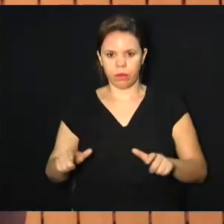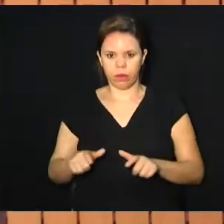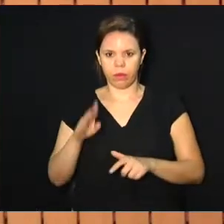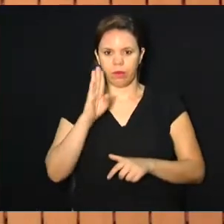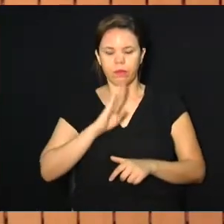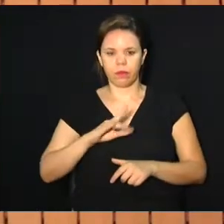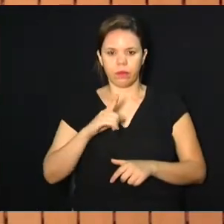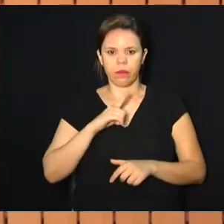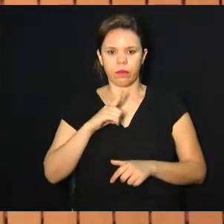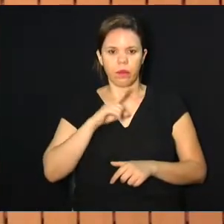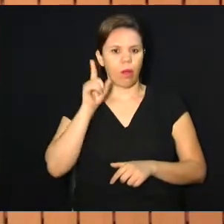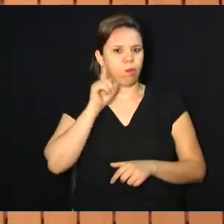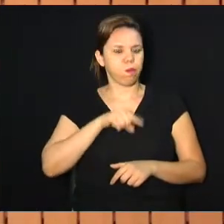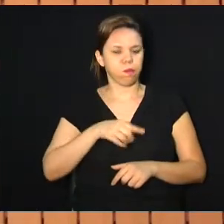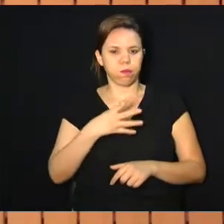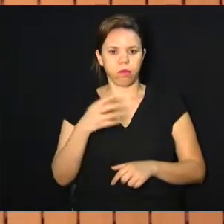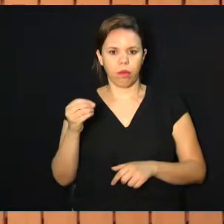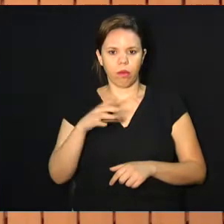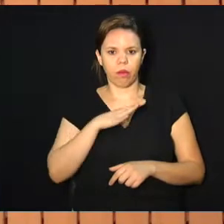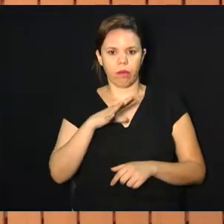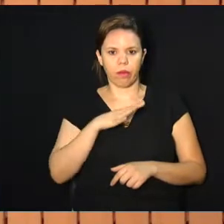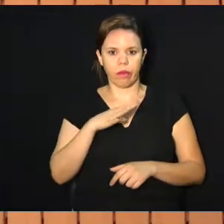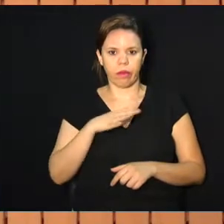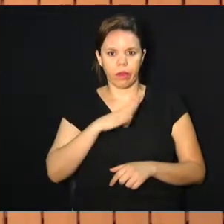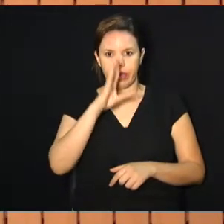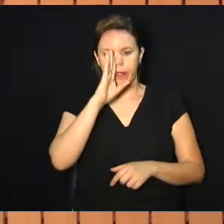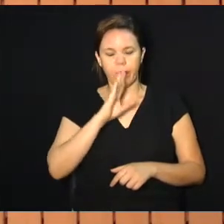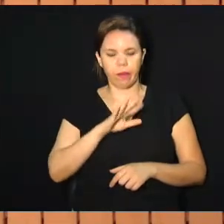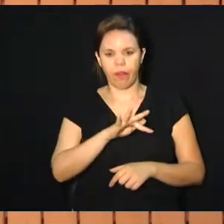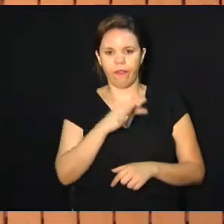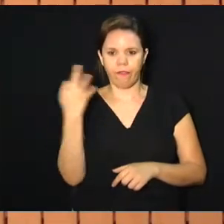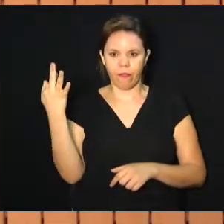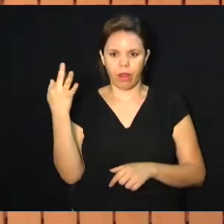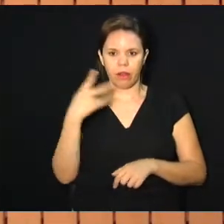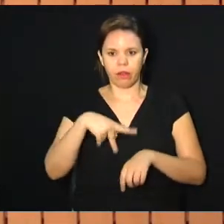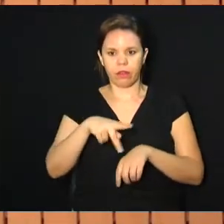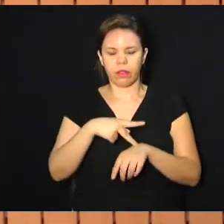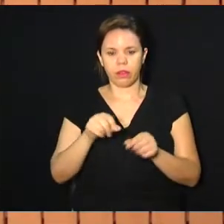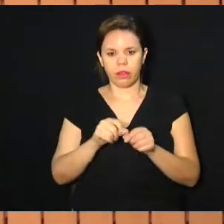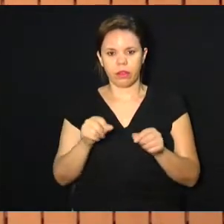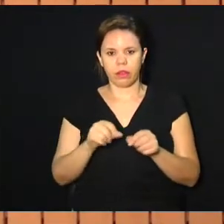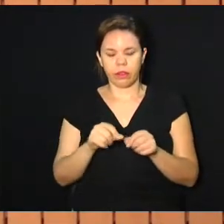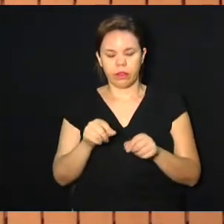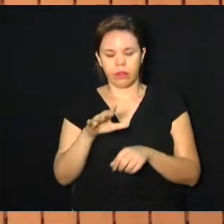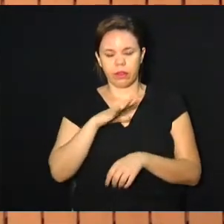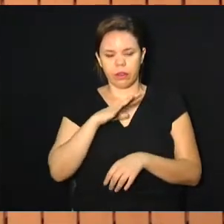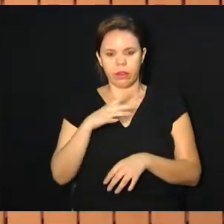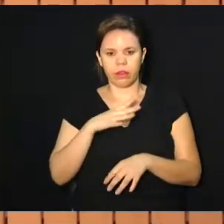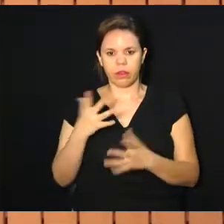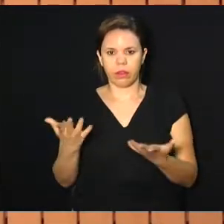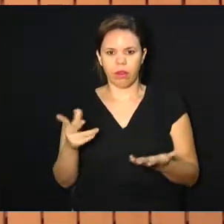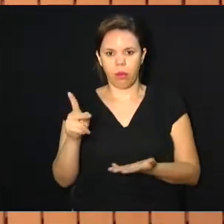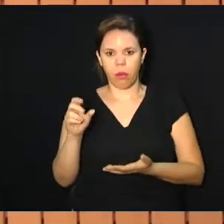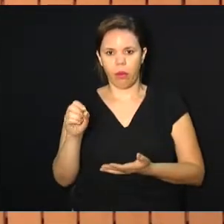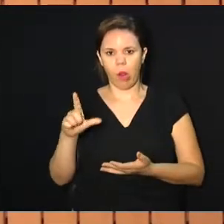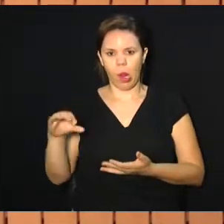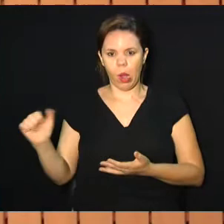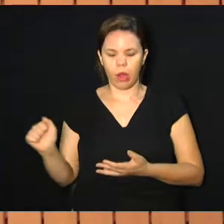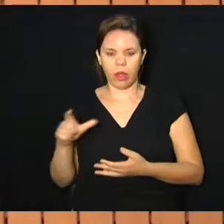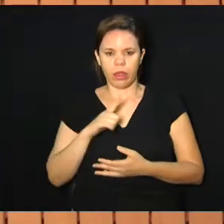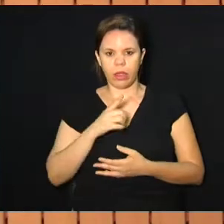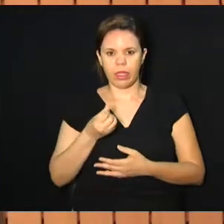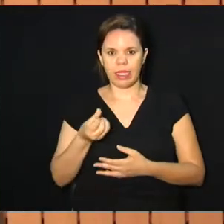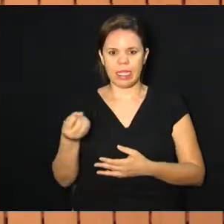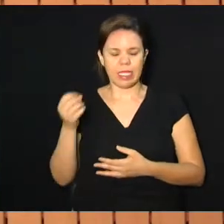A gente tem nos Estados Unidos 40 cidades com alguma gratuidade, na França tem, se não me engano, 60, a Polônia também tem bastante, tem um